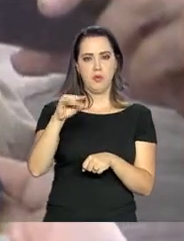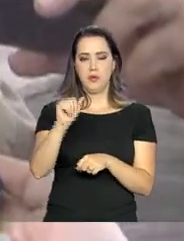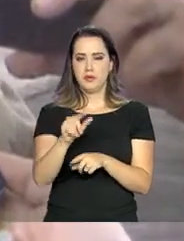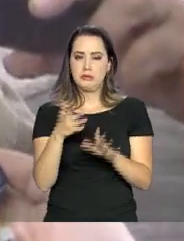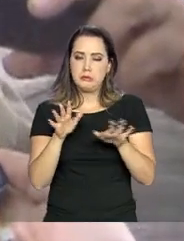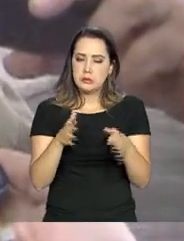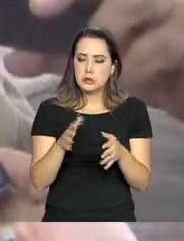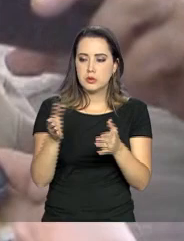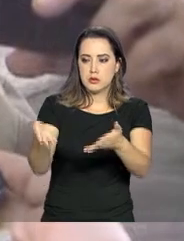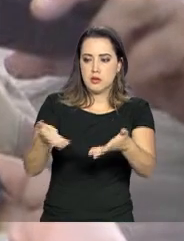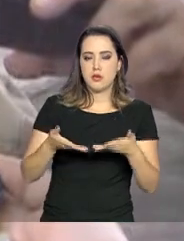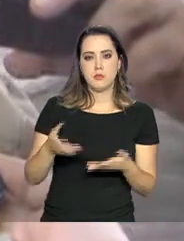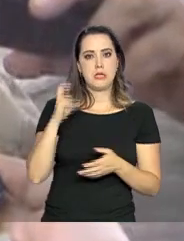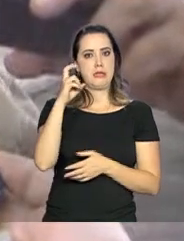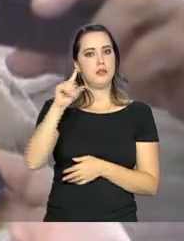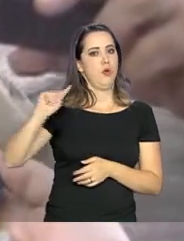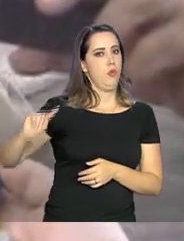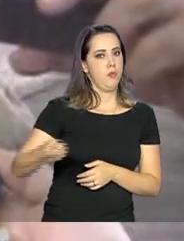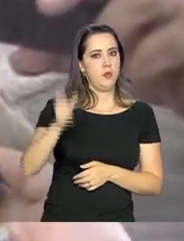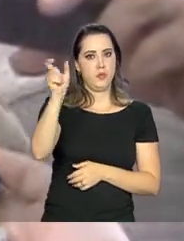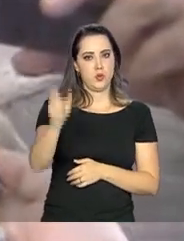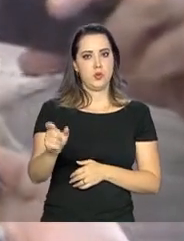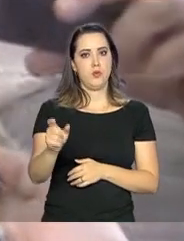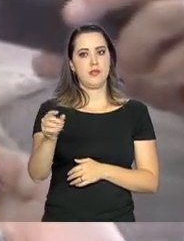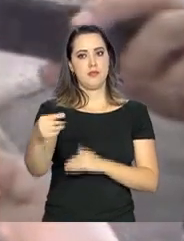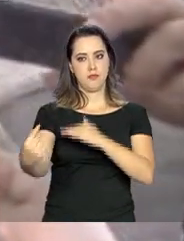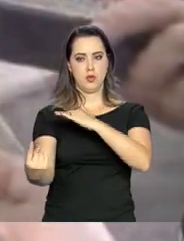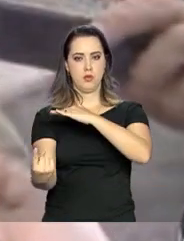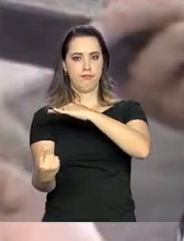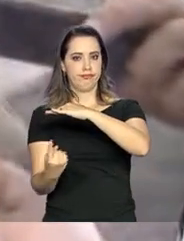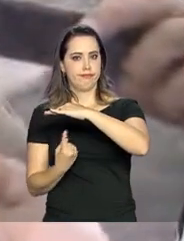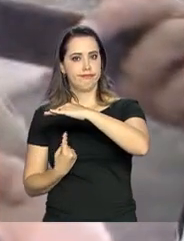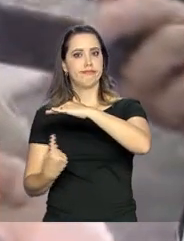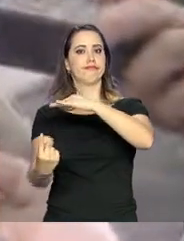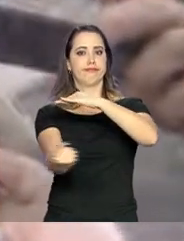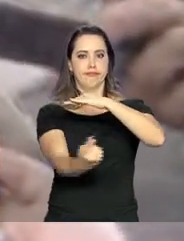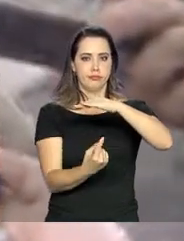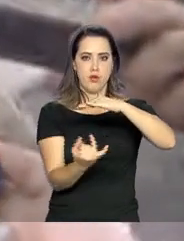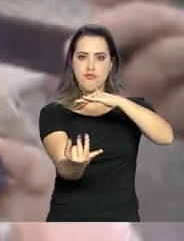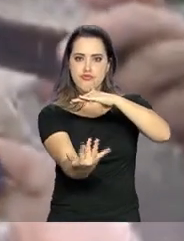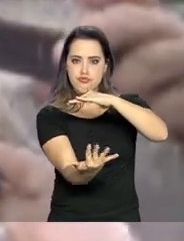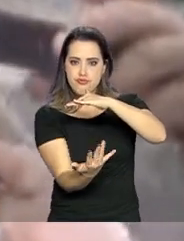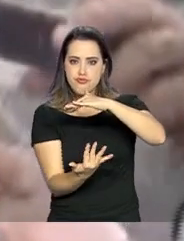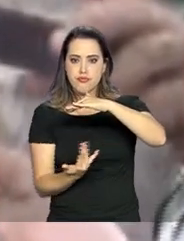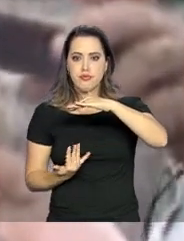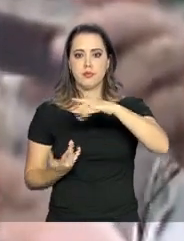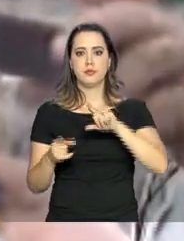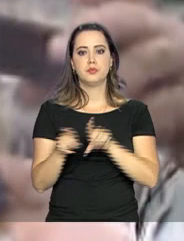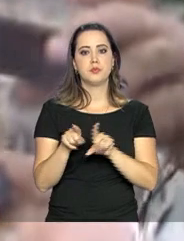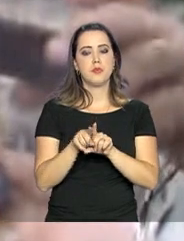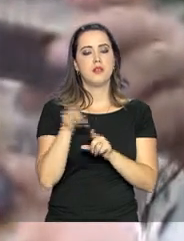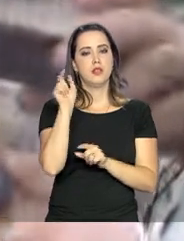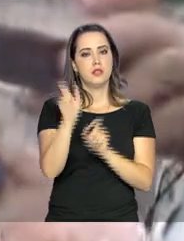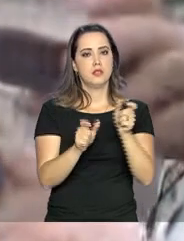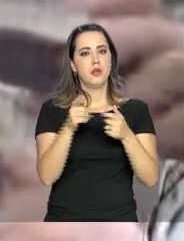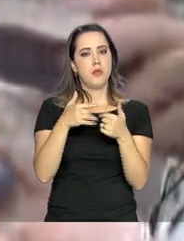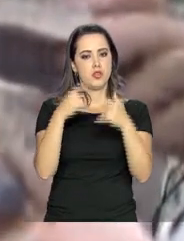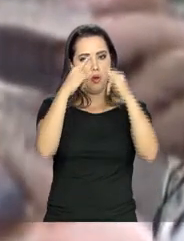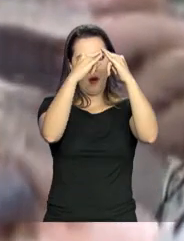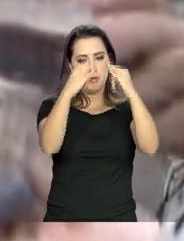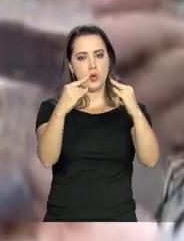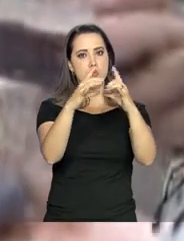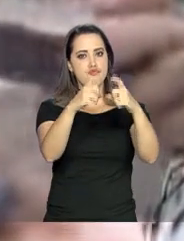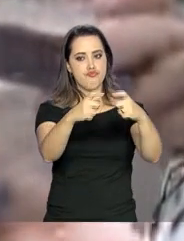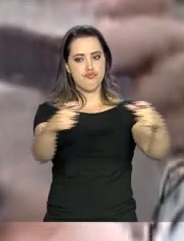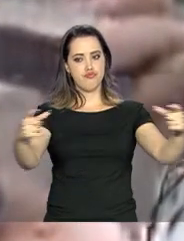atendimento de aproximadamente 5 mil migrantes. E, além disso, também já foi tomada a decisão de criar um grande abrigo que